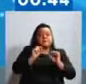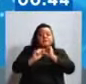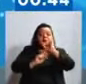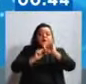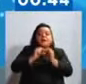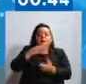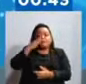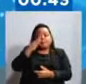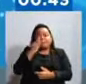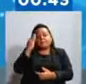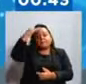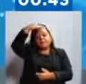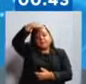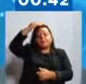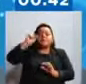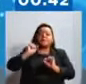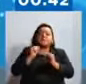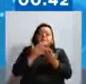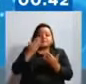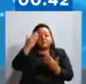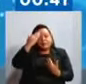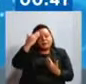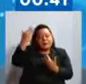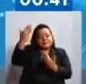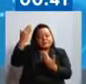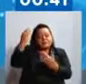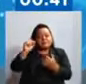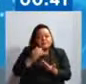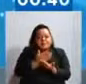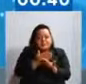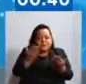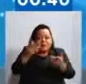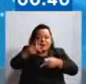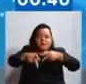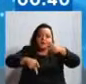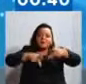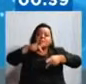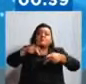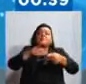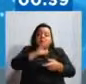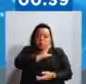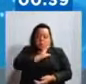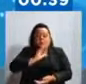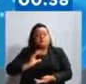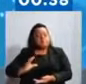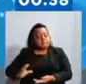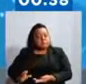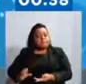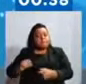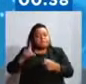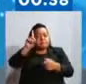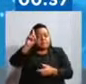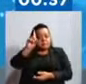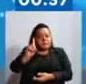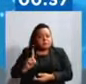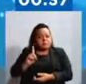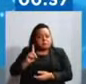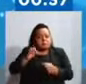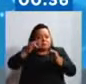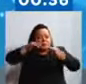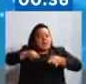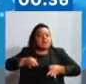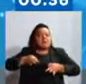Agradeço. Sou fiscal do povo, sou doutor Breno Mendes, sou casado, sou cristão, sou de direita, sou